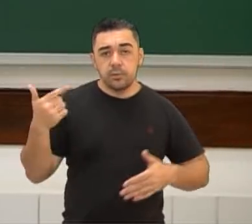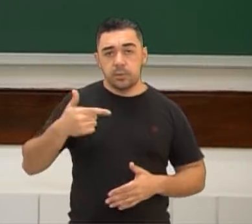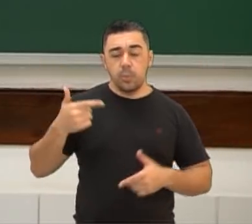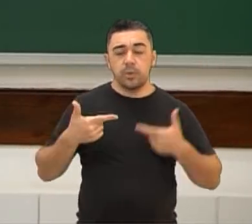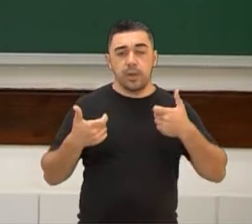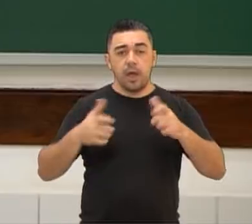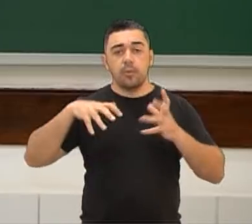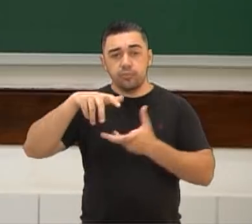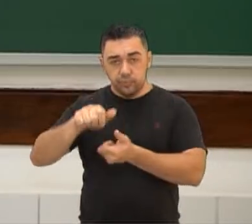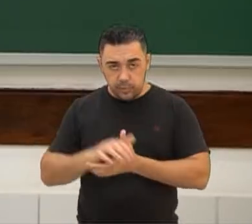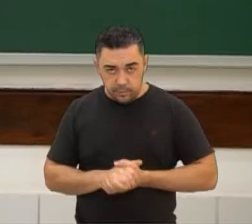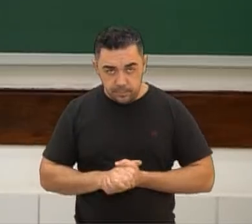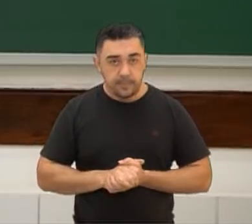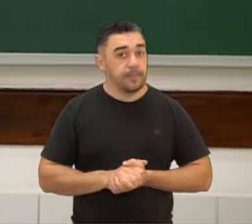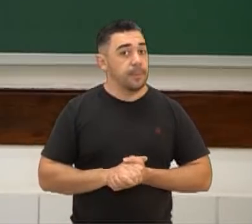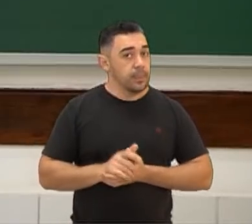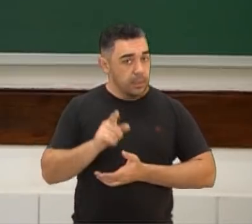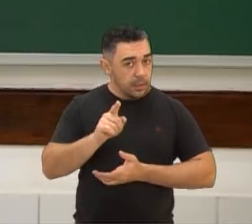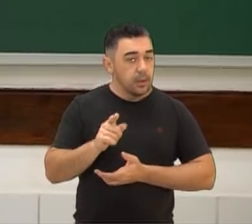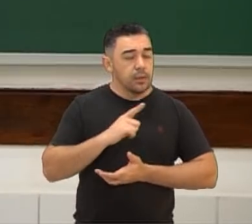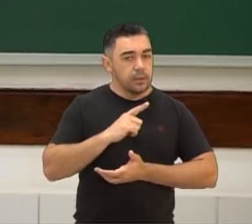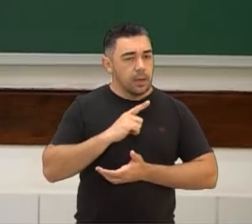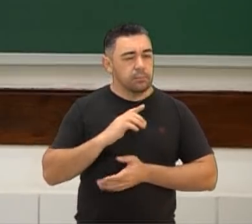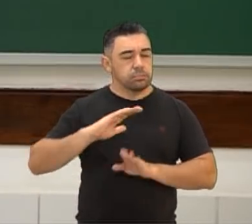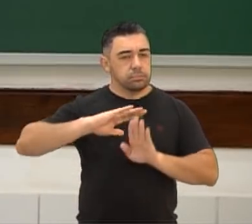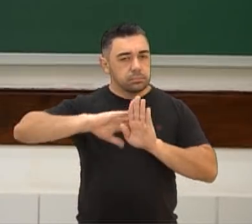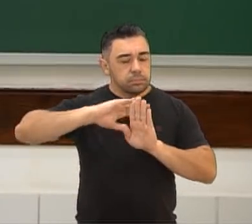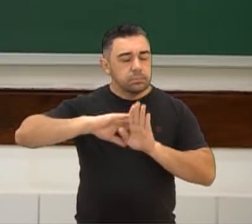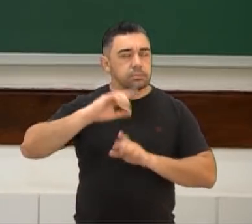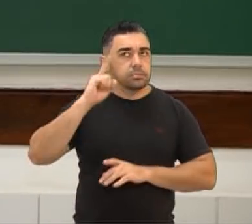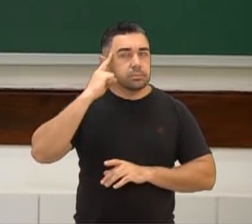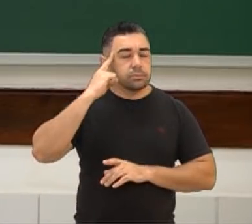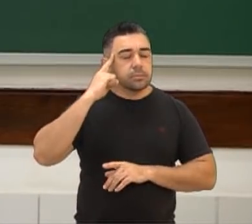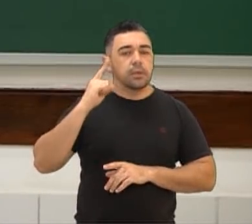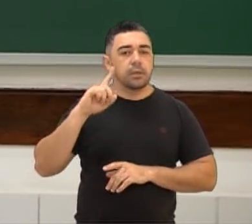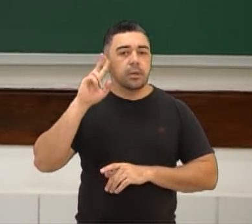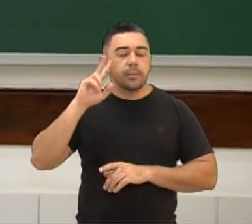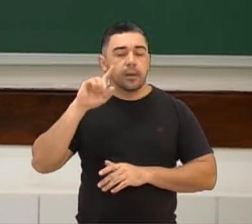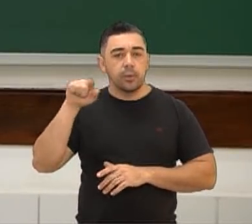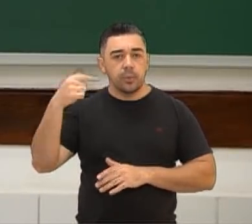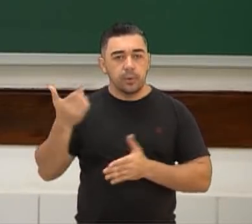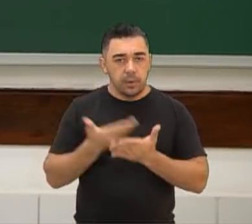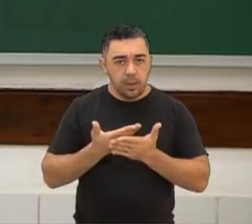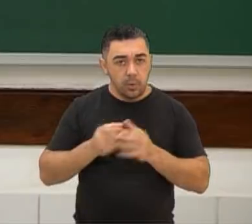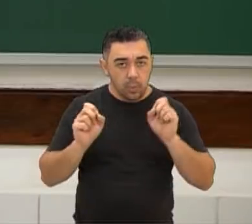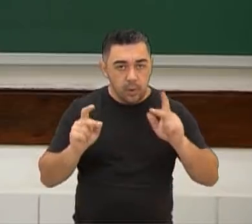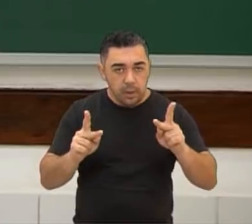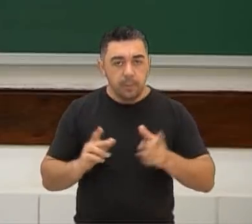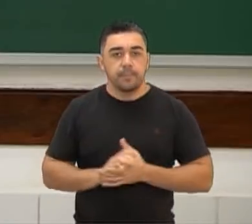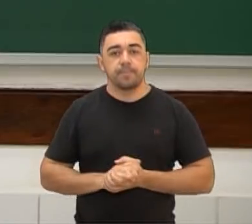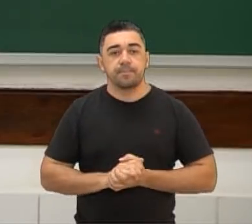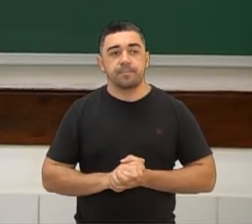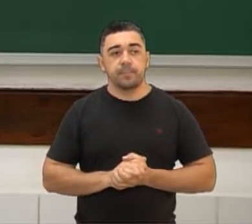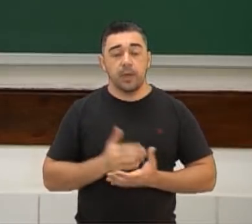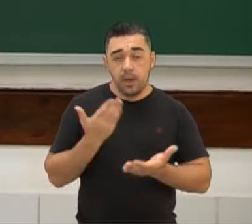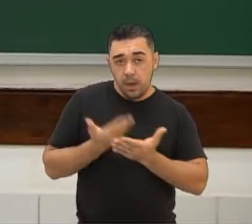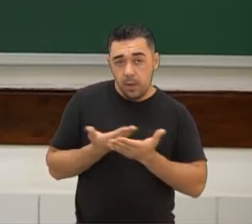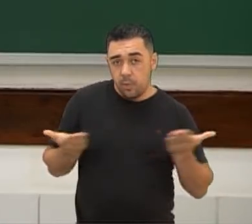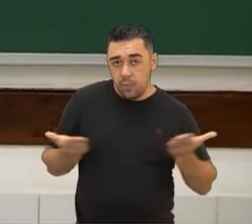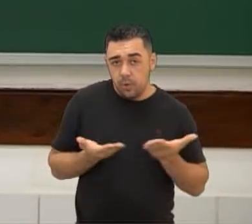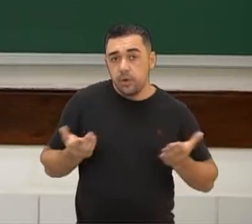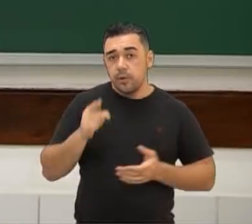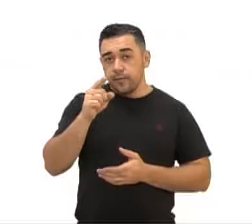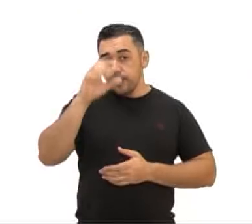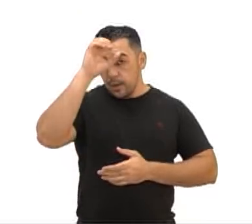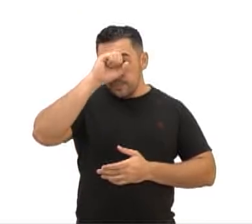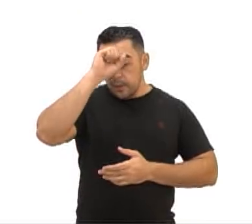Guerra Mundial. Tenha isso bem em mente, dê uma revisada nisso para as nossas próximas aulas. Ok? Então, na aula de hoje,